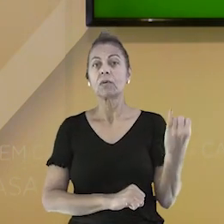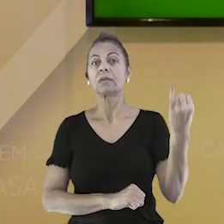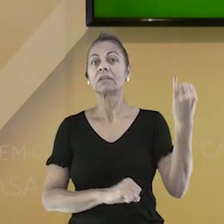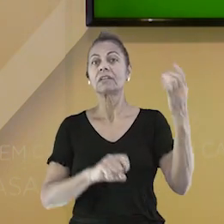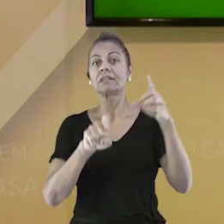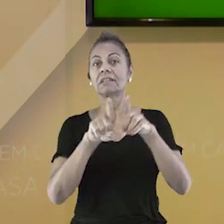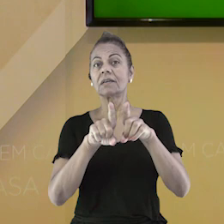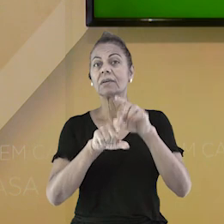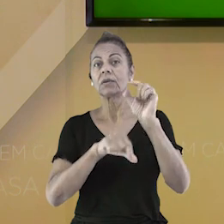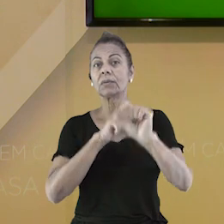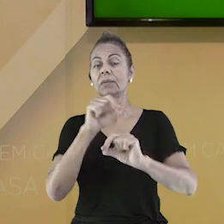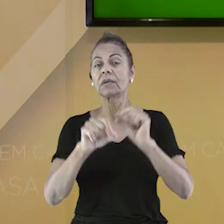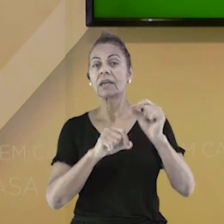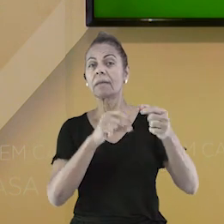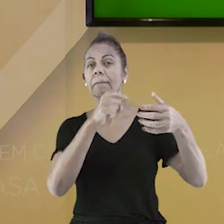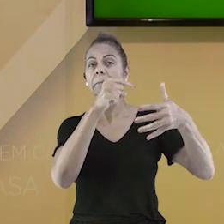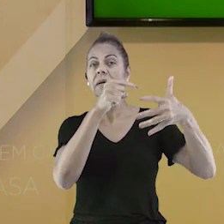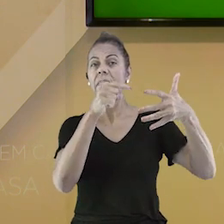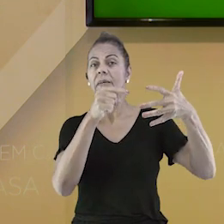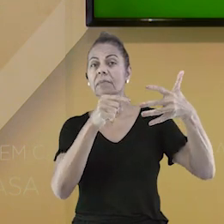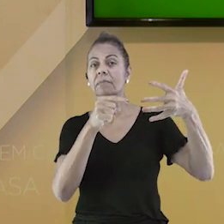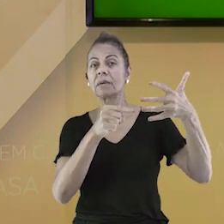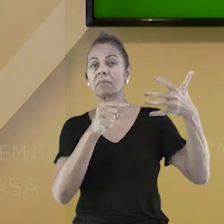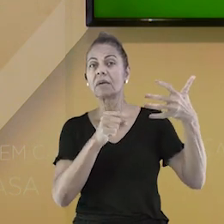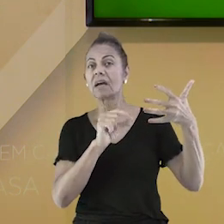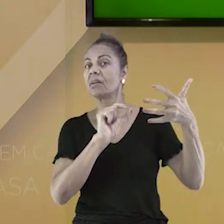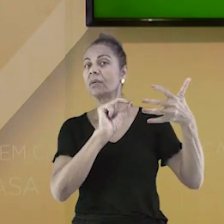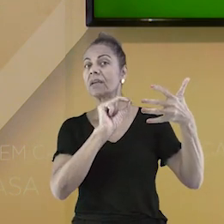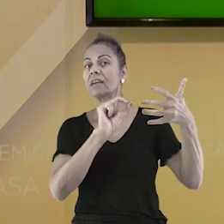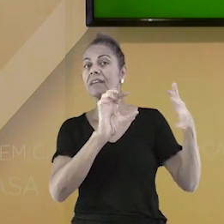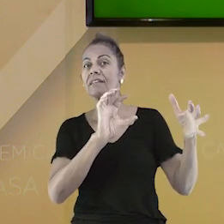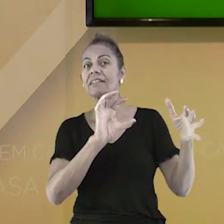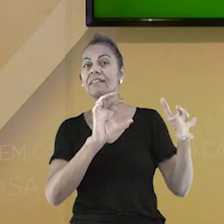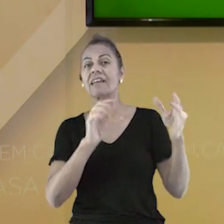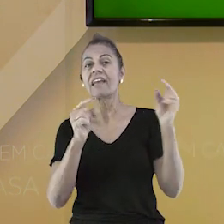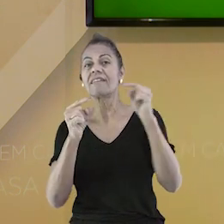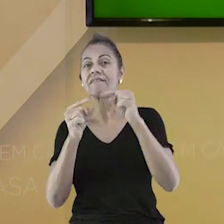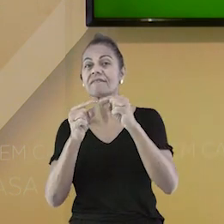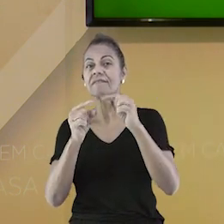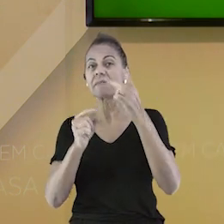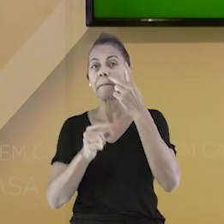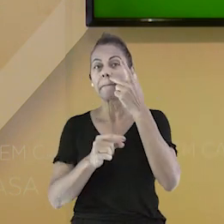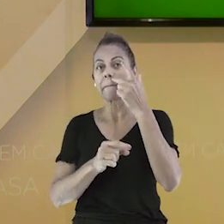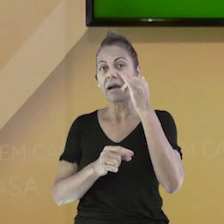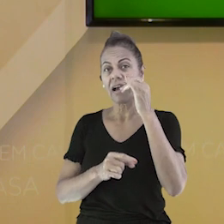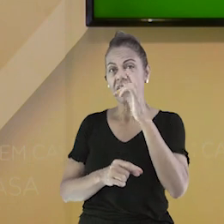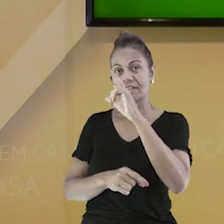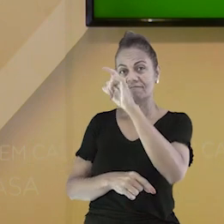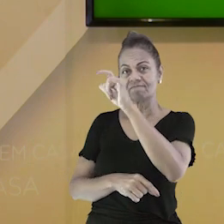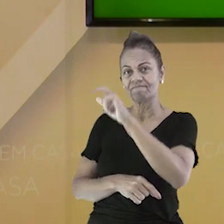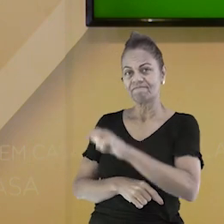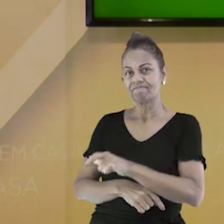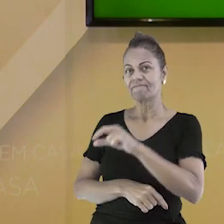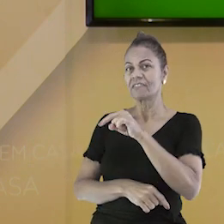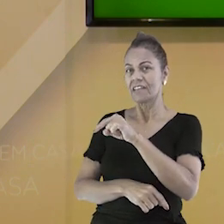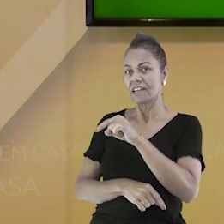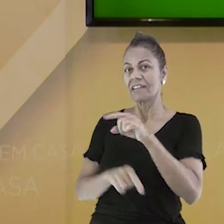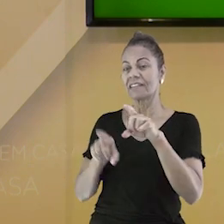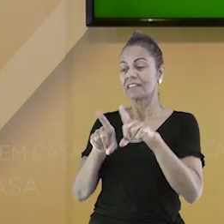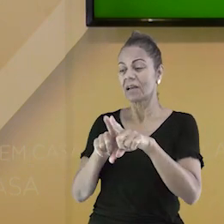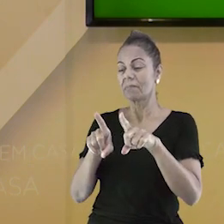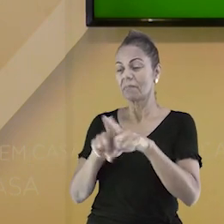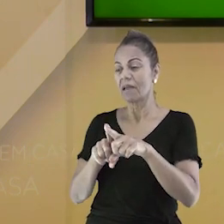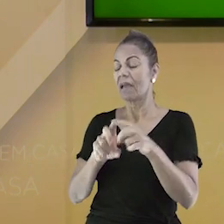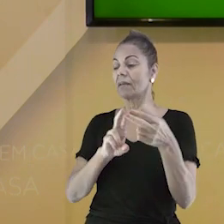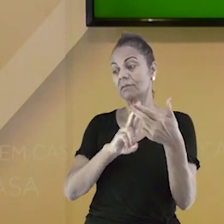feminina, também é importante dizer, trazer aspectos relacionados ao pai da criança, já que a figura masculina